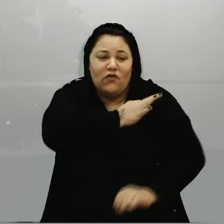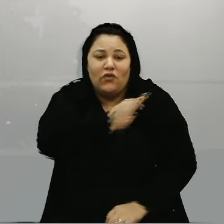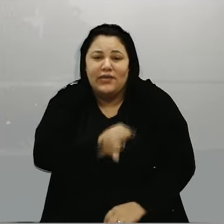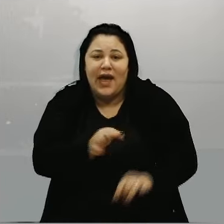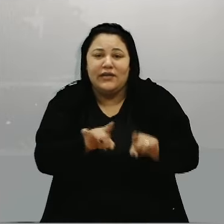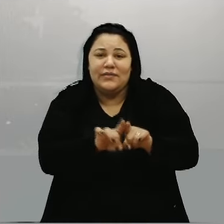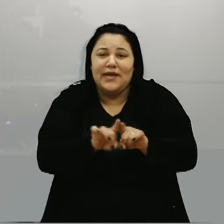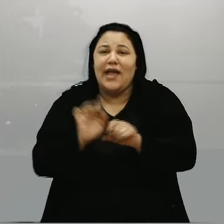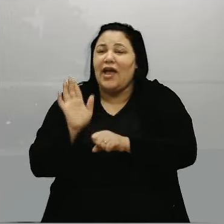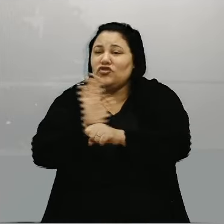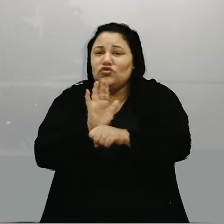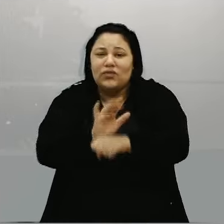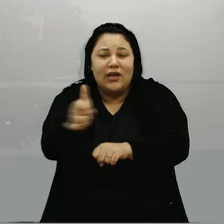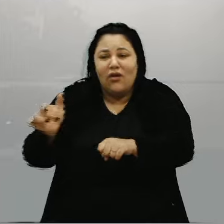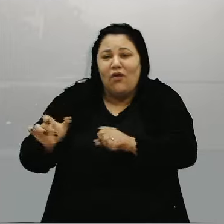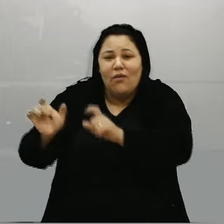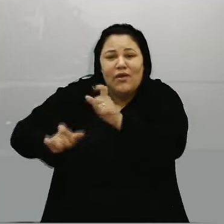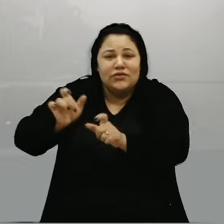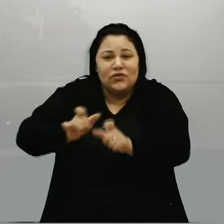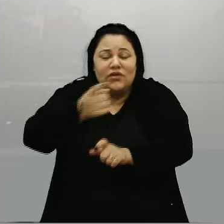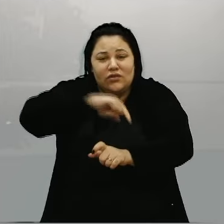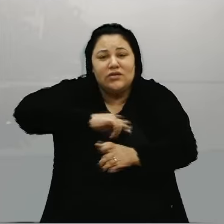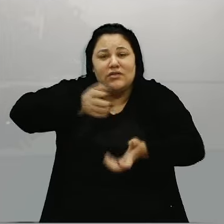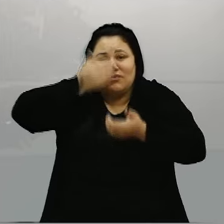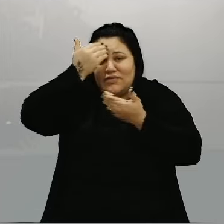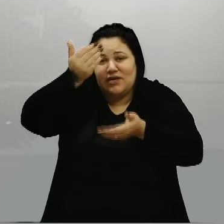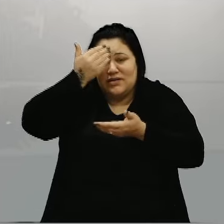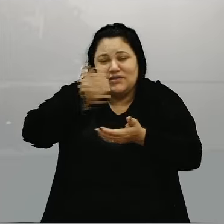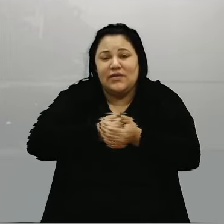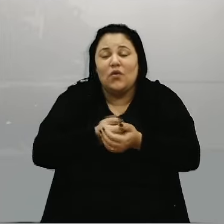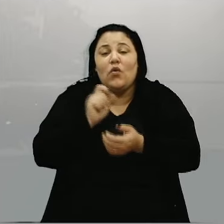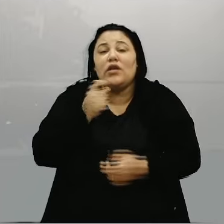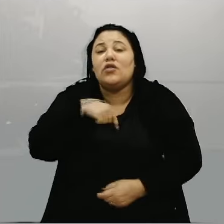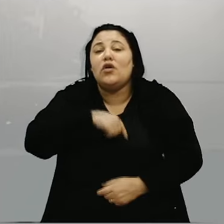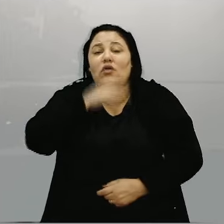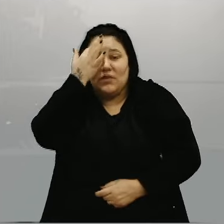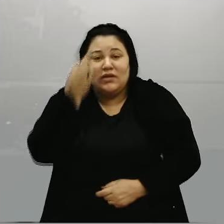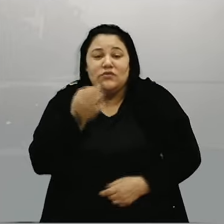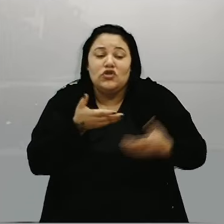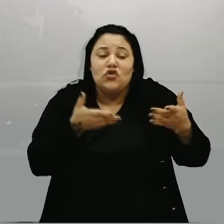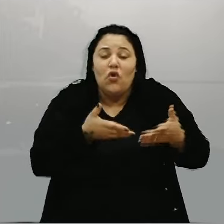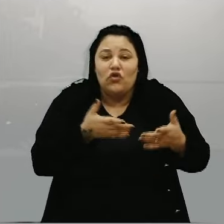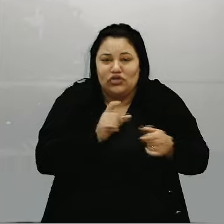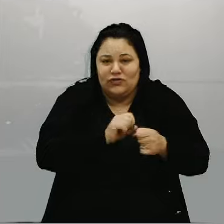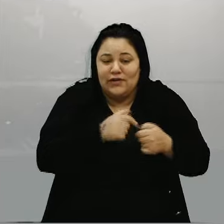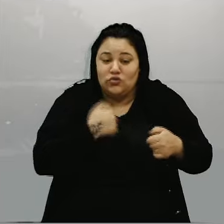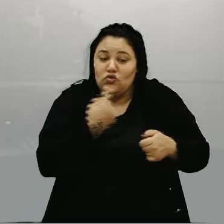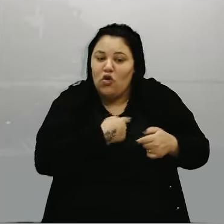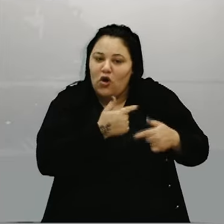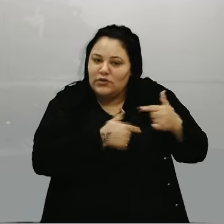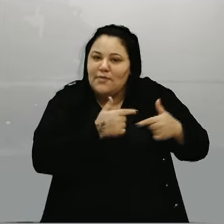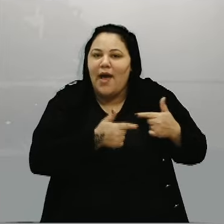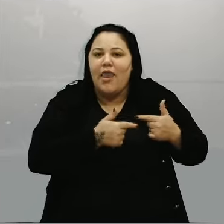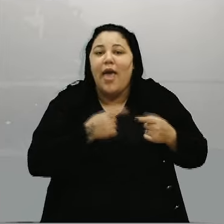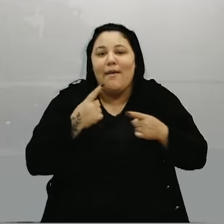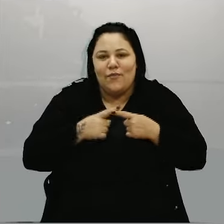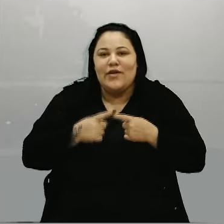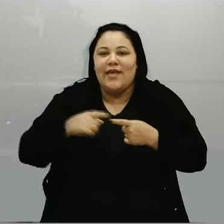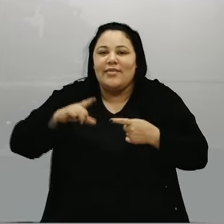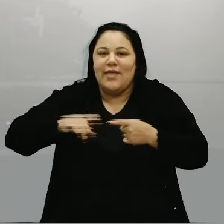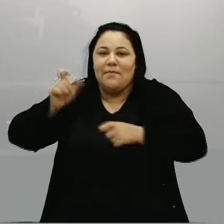colaboração nós queremos agradecer porque nós entendemos que se hoje nós fazemos o que nós fazemos é porque pessoas